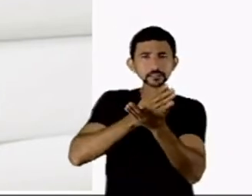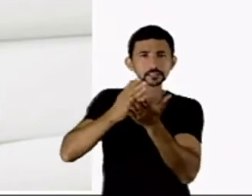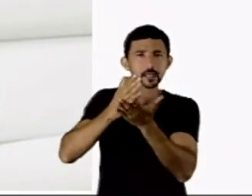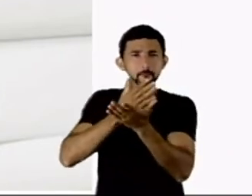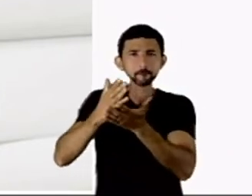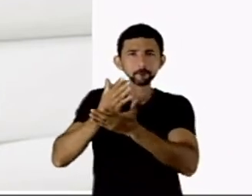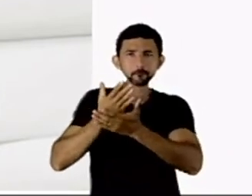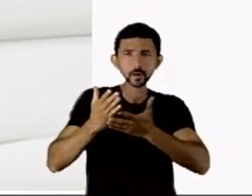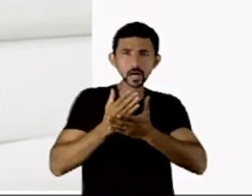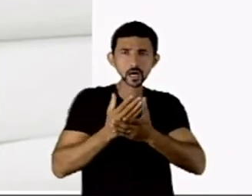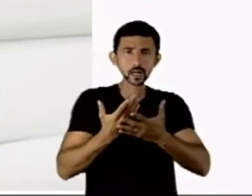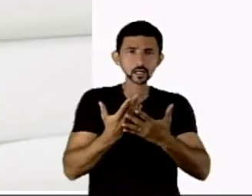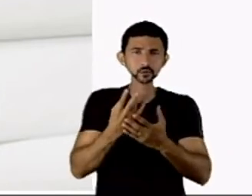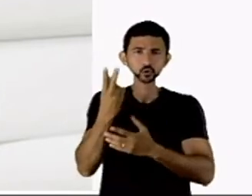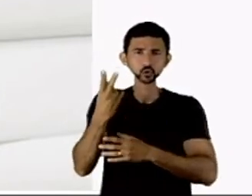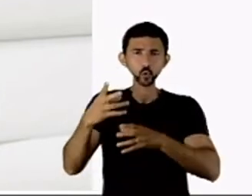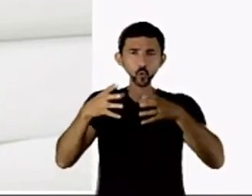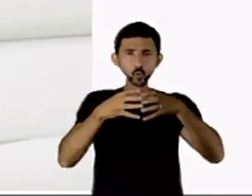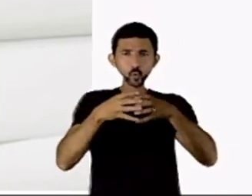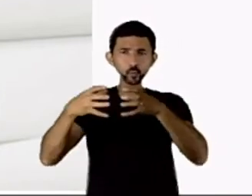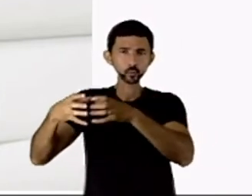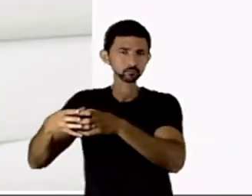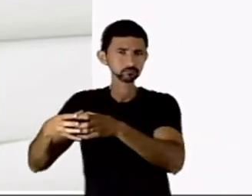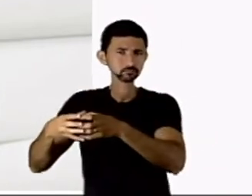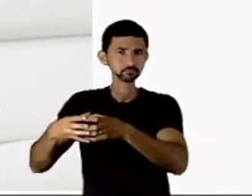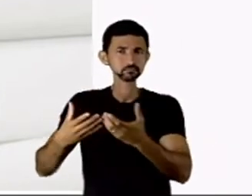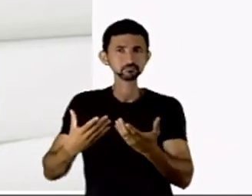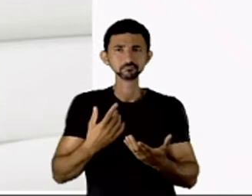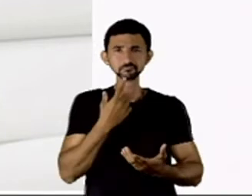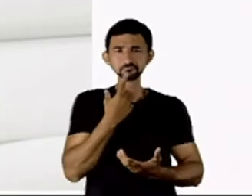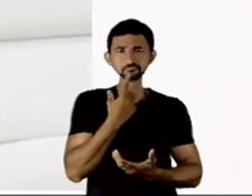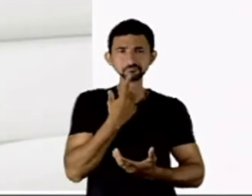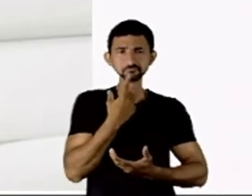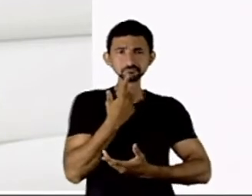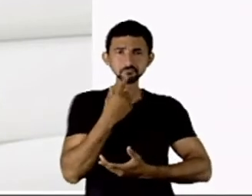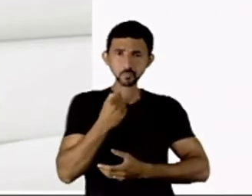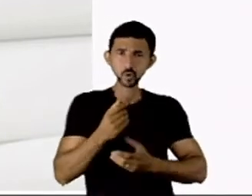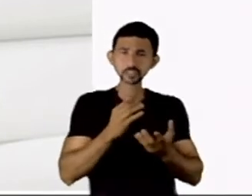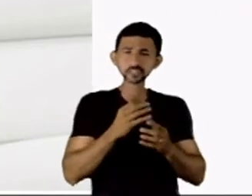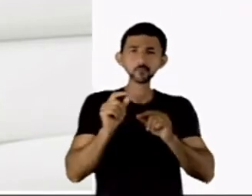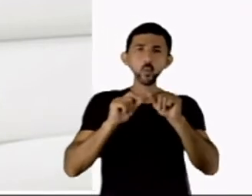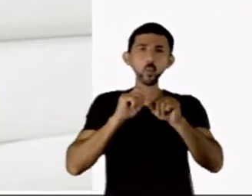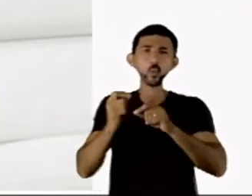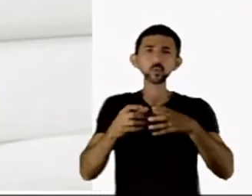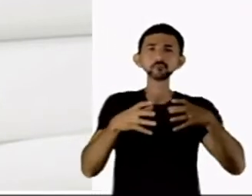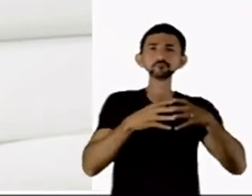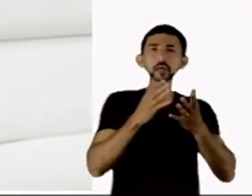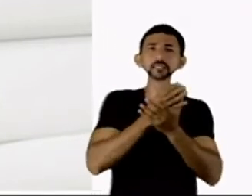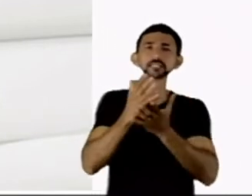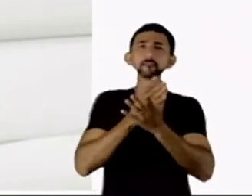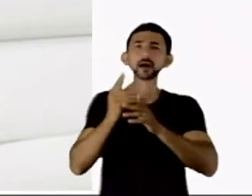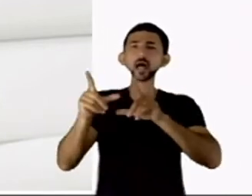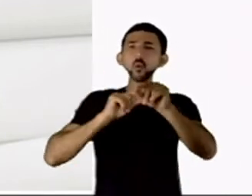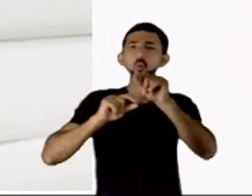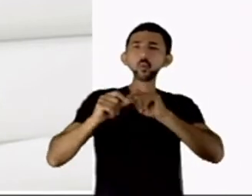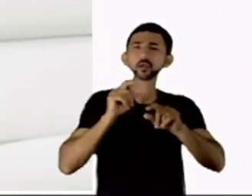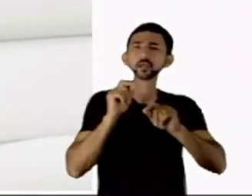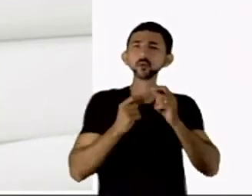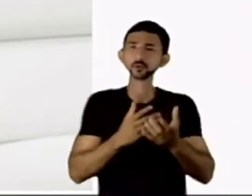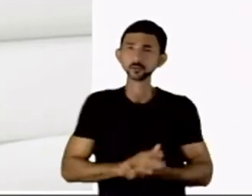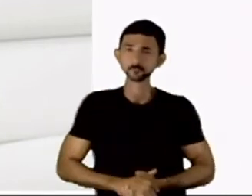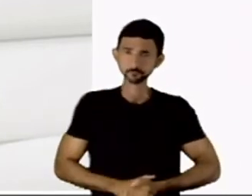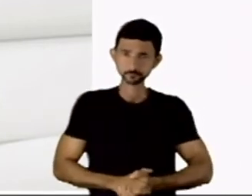essas operações em dois grupos? O que seria levado em consideração nessa separação? Eu já